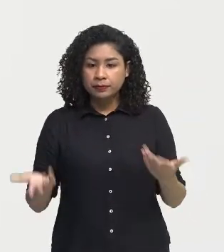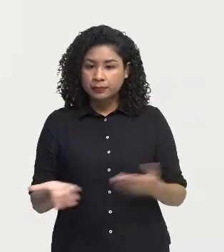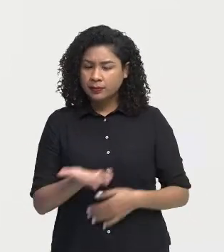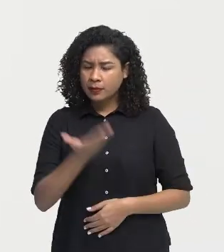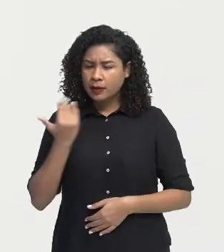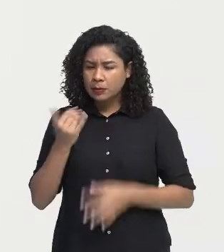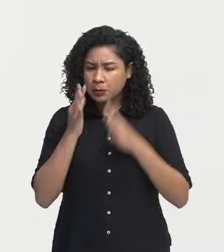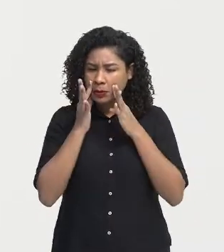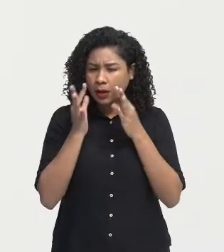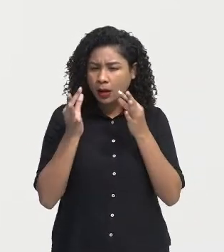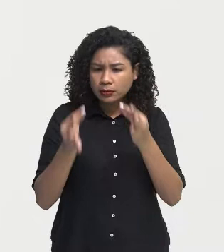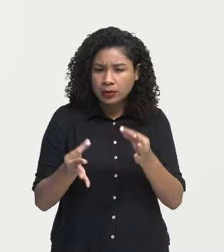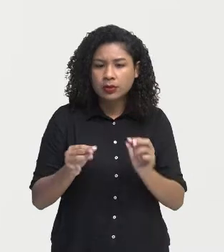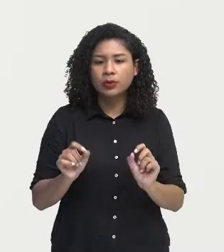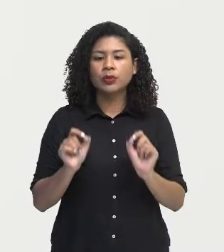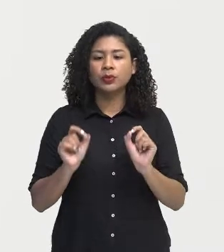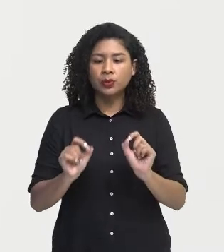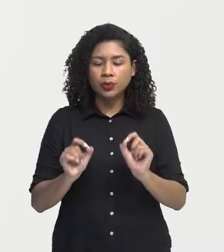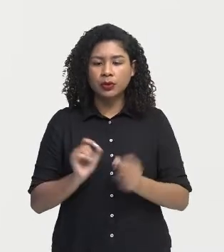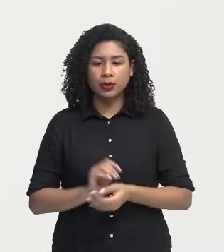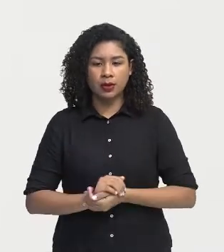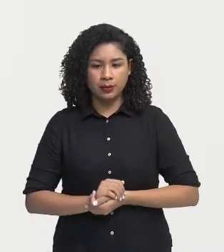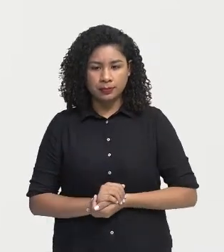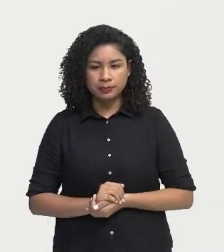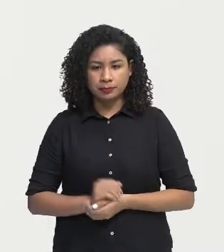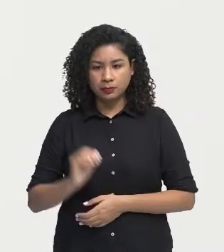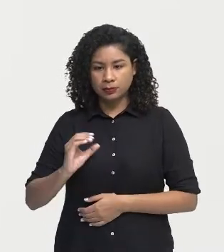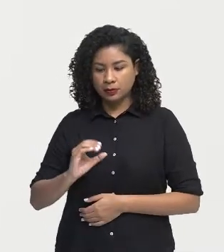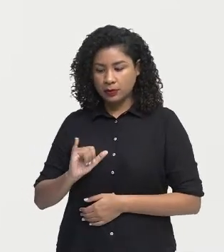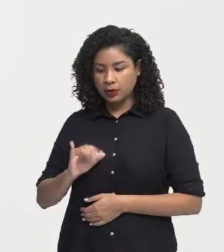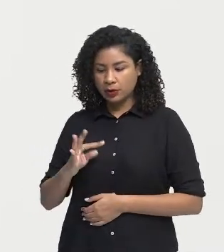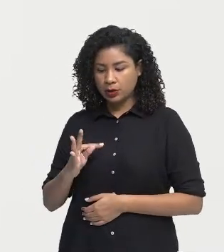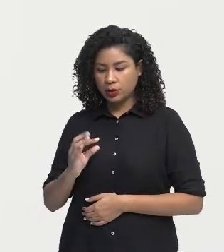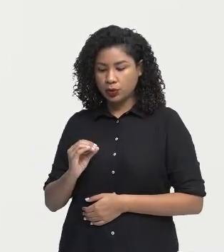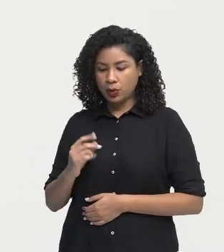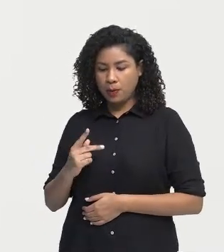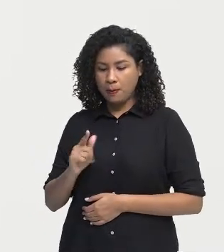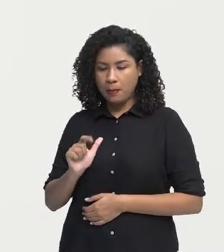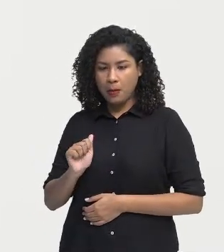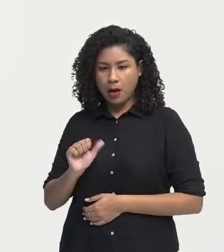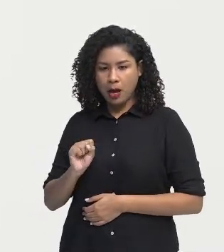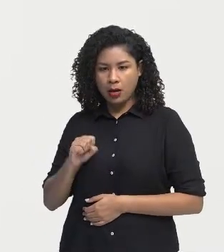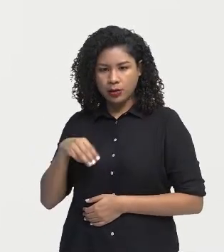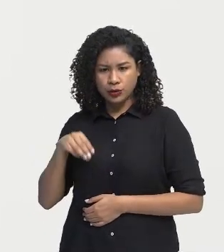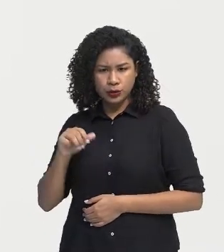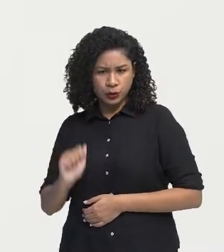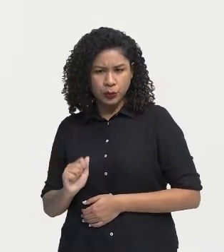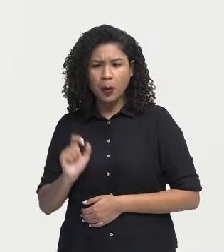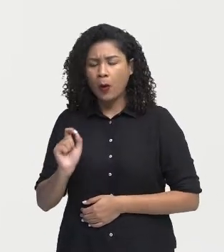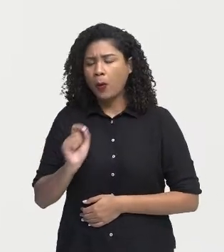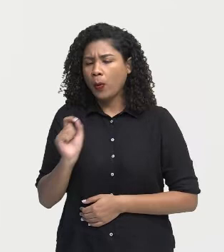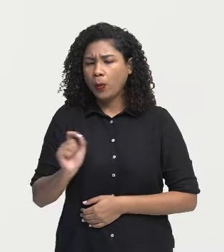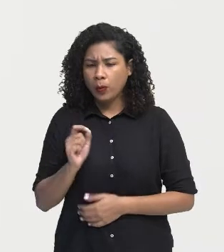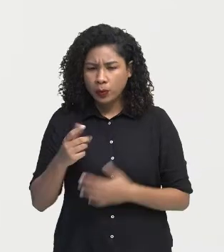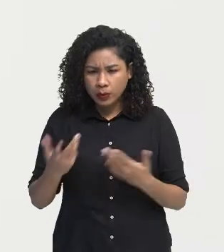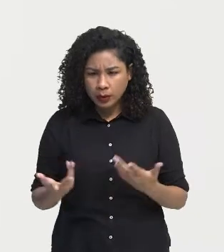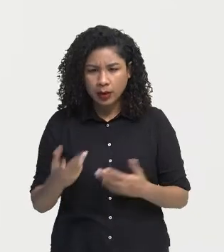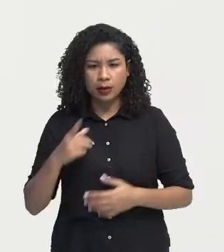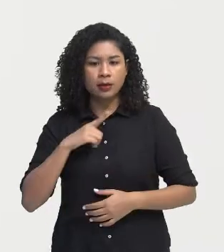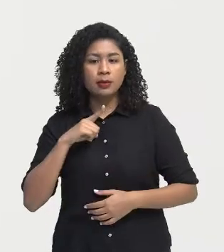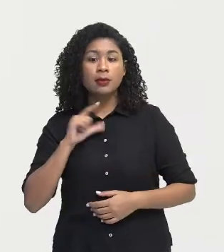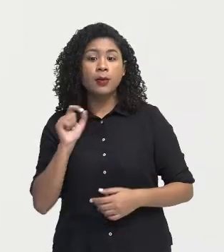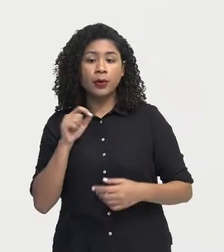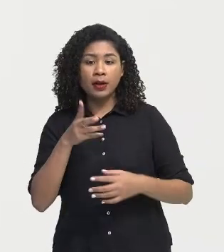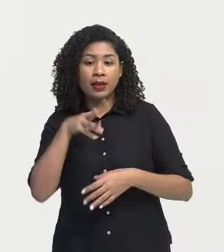observar também no que está relacionado o citoplasma dessas células que são eucariontes, que elas apresentam